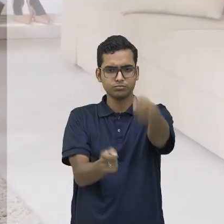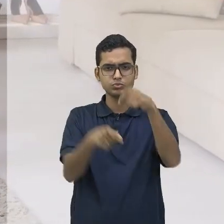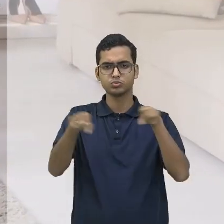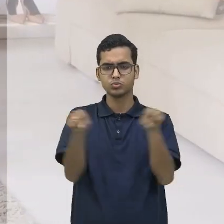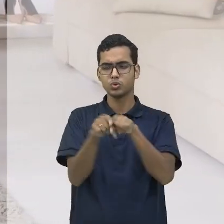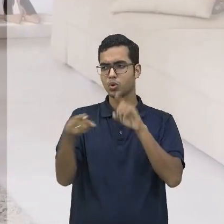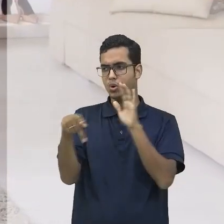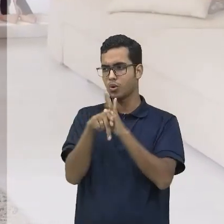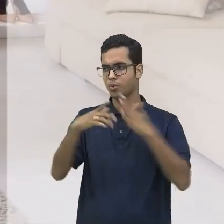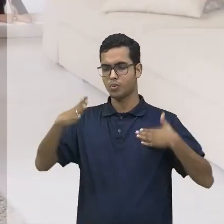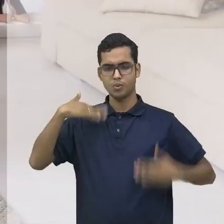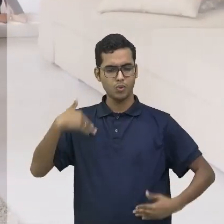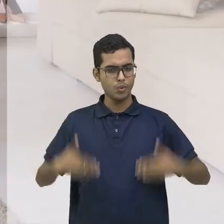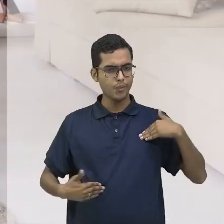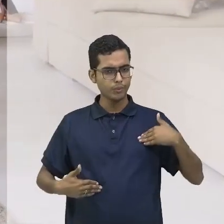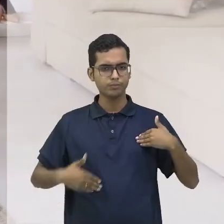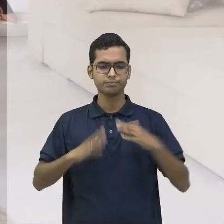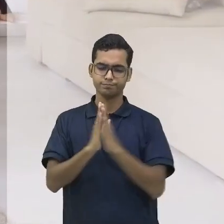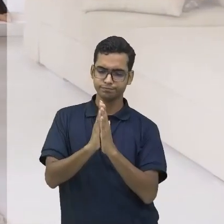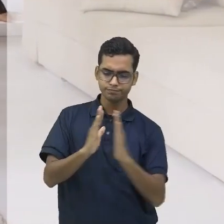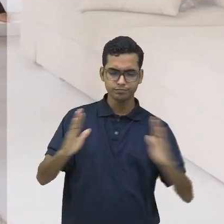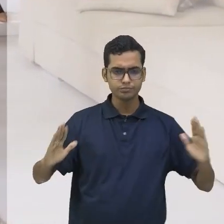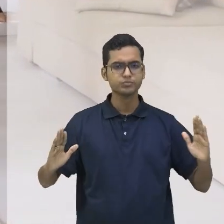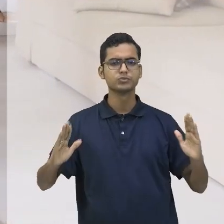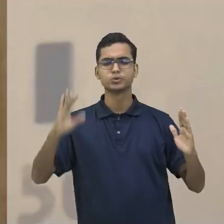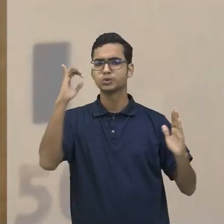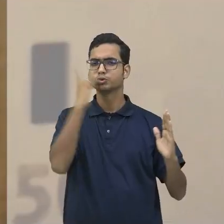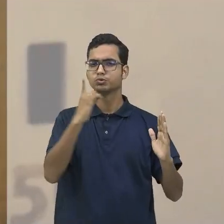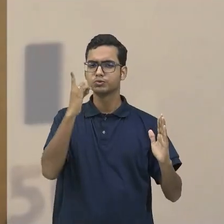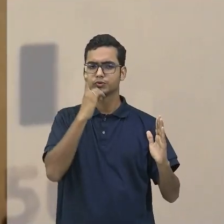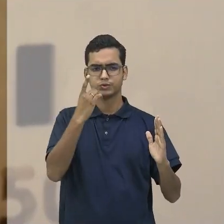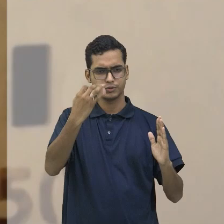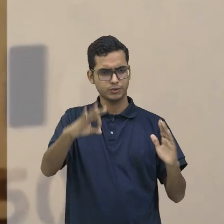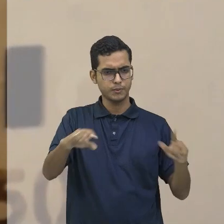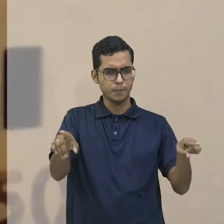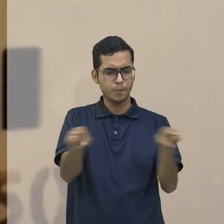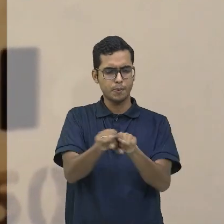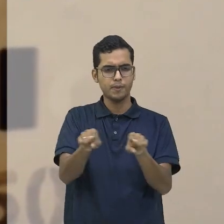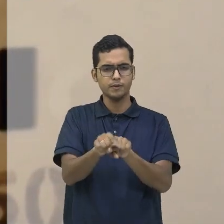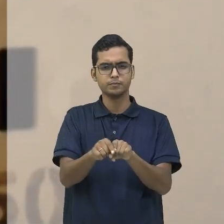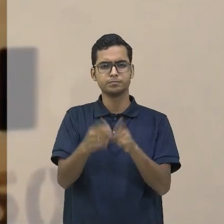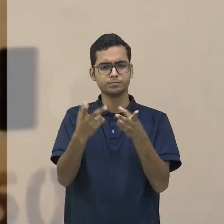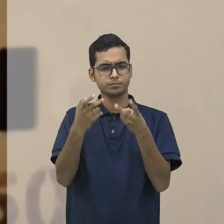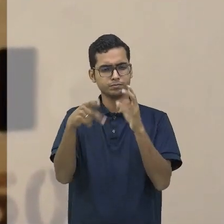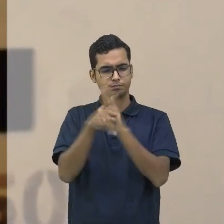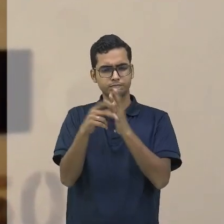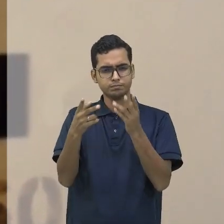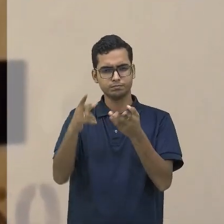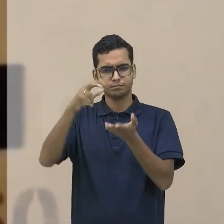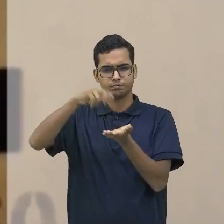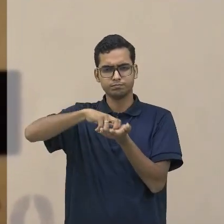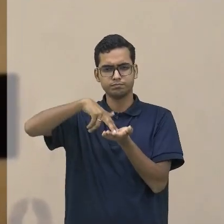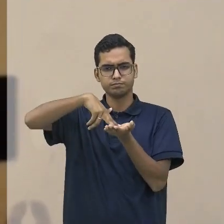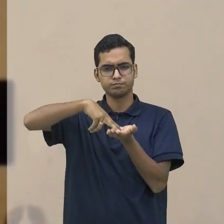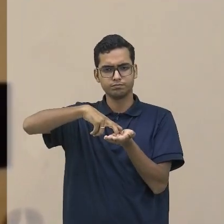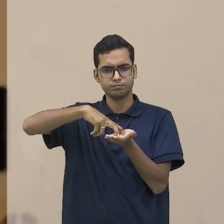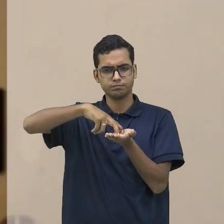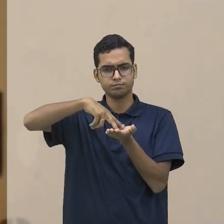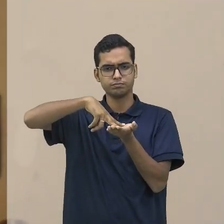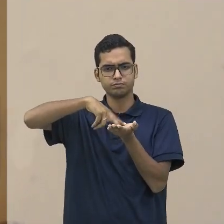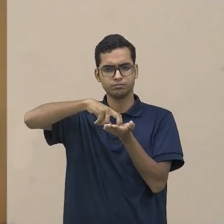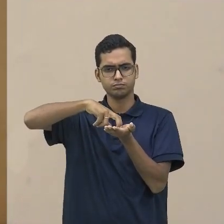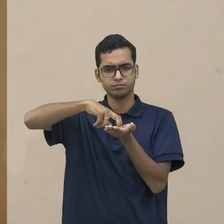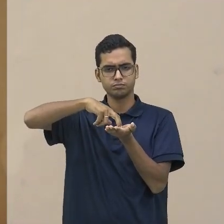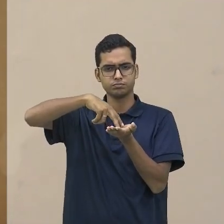corpo durante o dia, né? No nosso dia a dia. Então, vocês viram lá o agachamento, que está relacionado ao sentar,